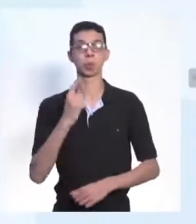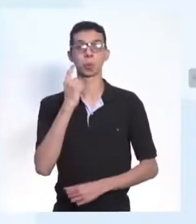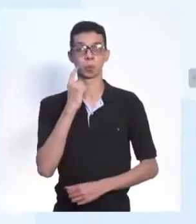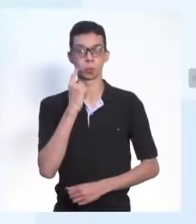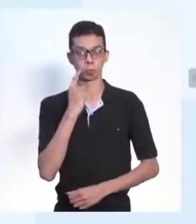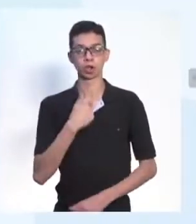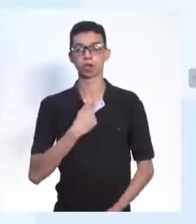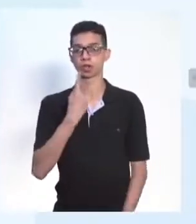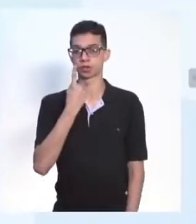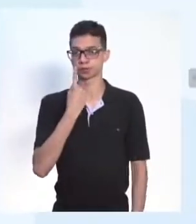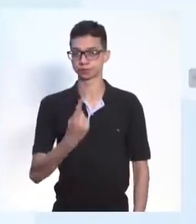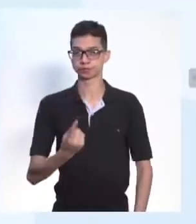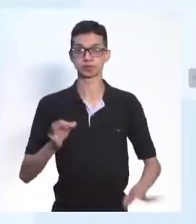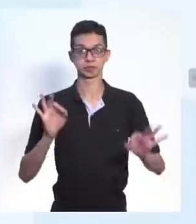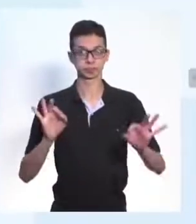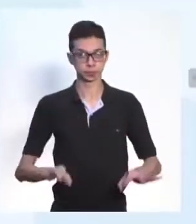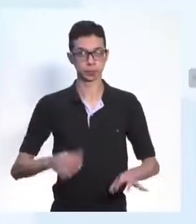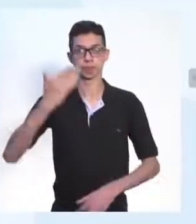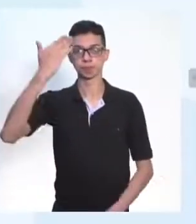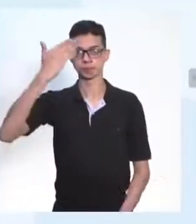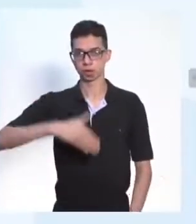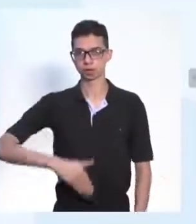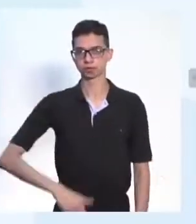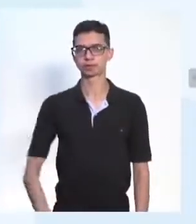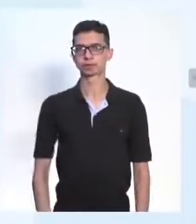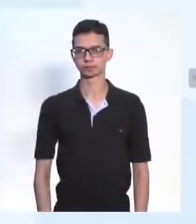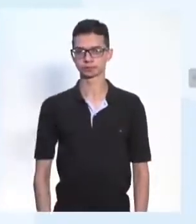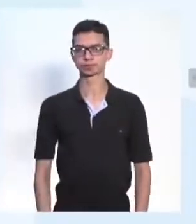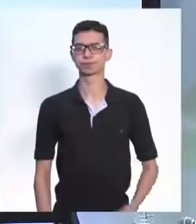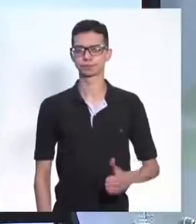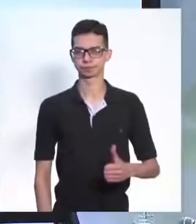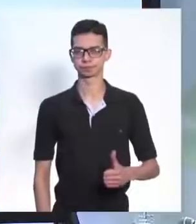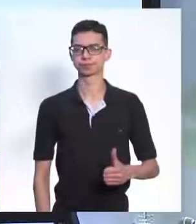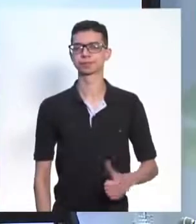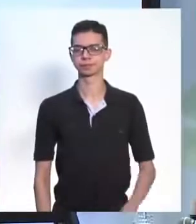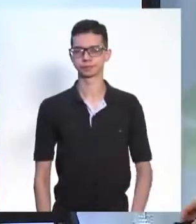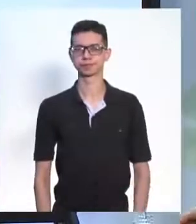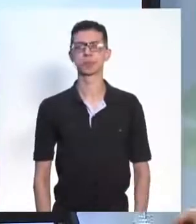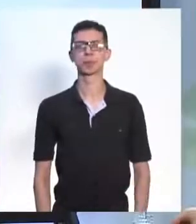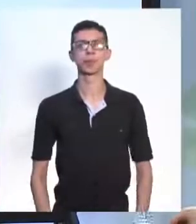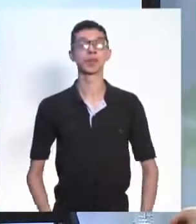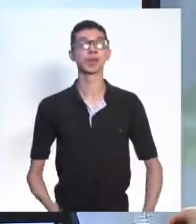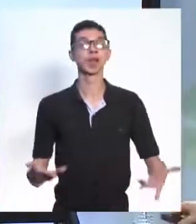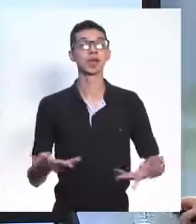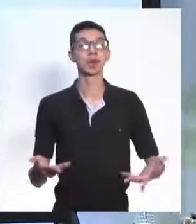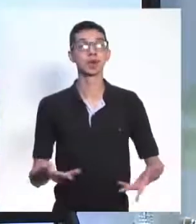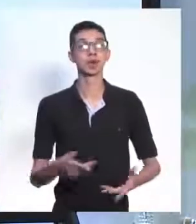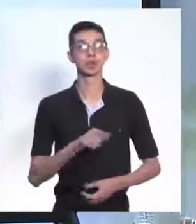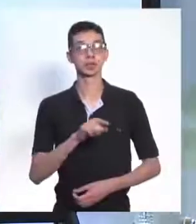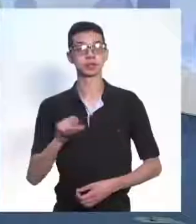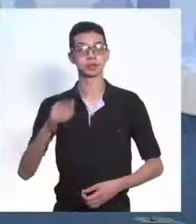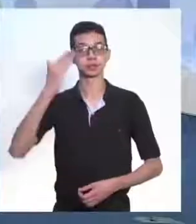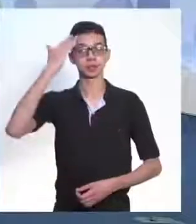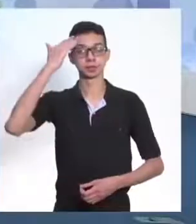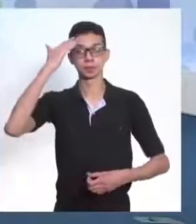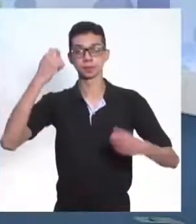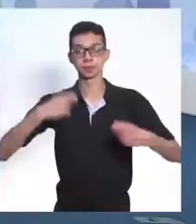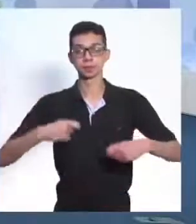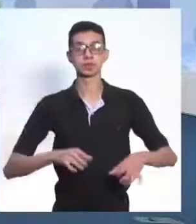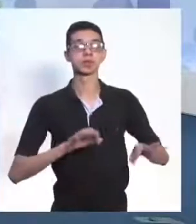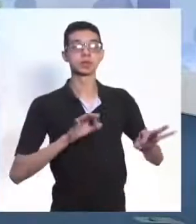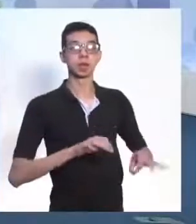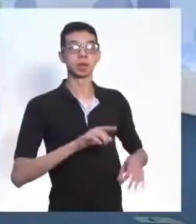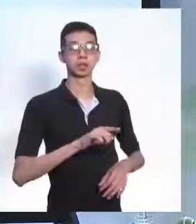deixou de nenhuma de fora aí, certinha. Não. Primeira coisa que a gente tem que saber. Isso. Não aperta ainda